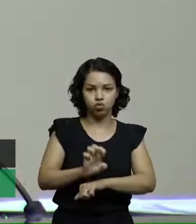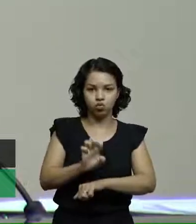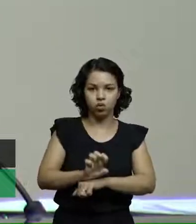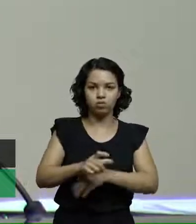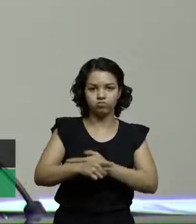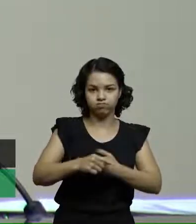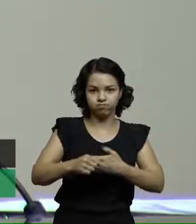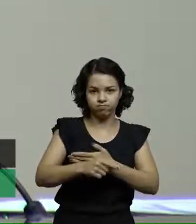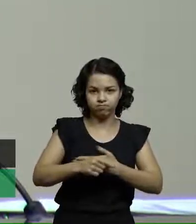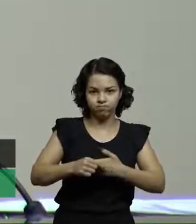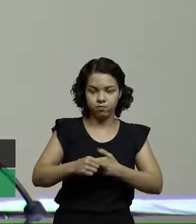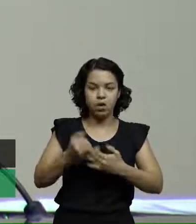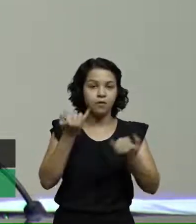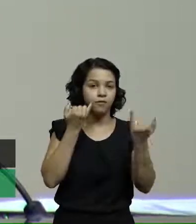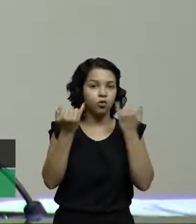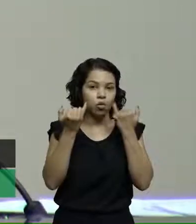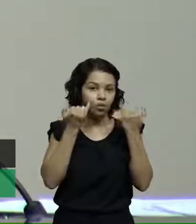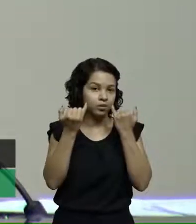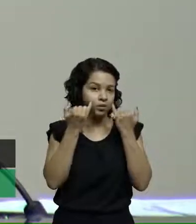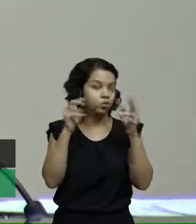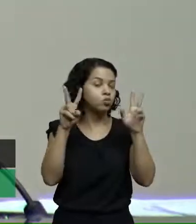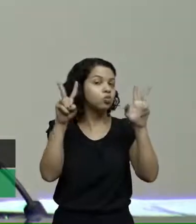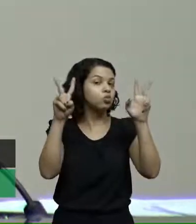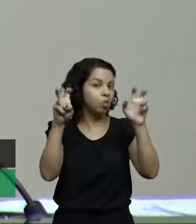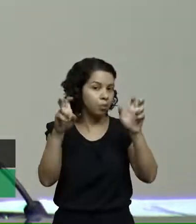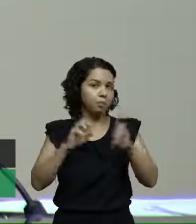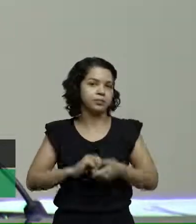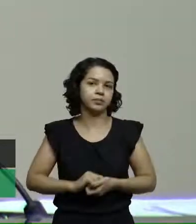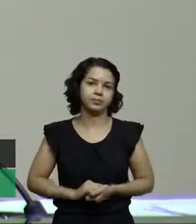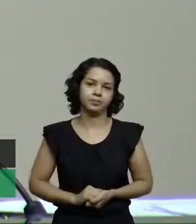Civil informações